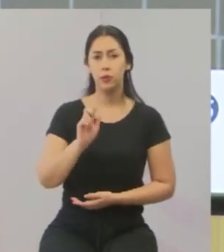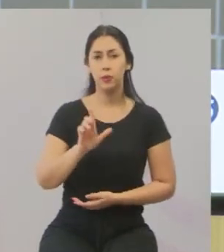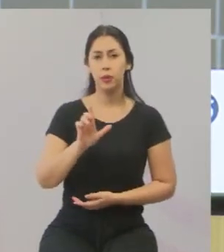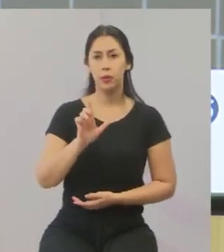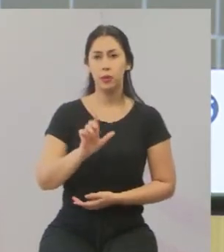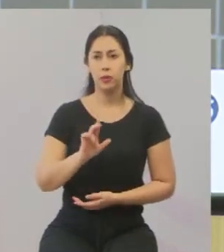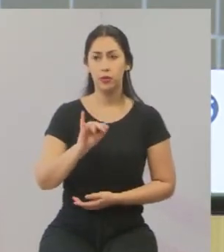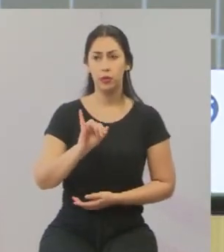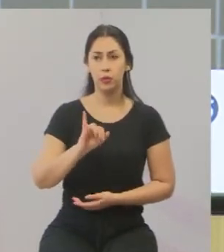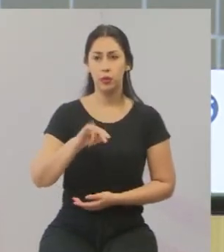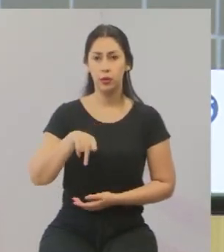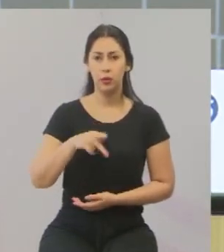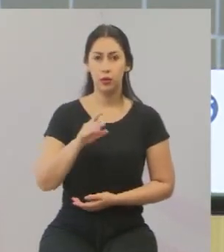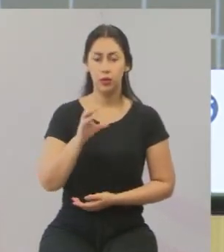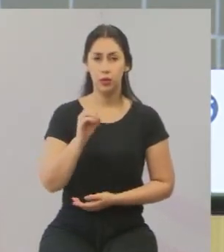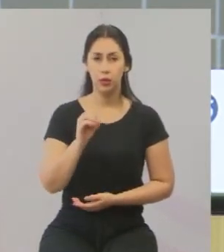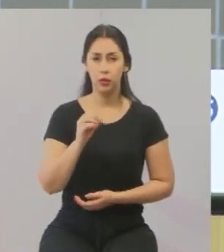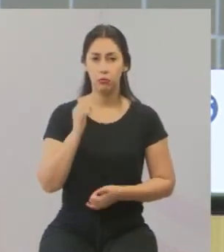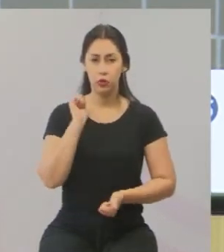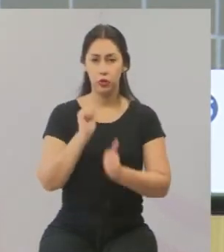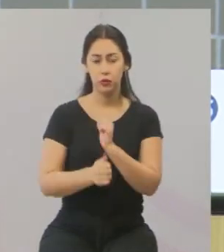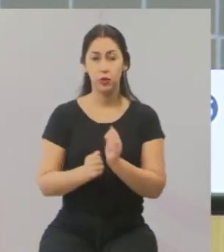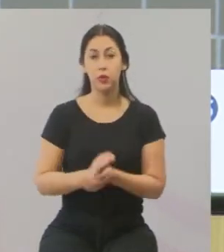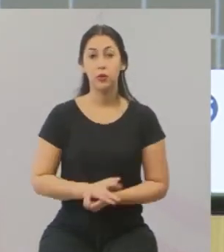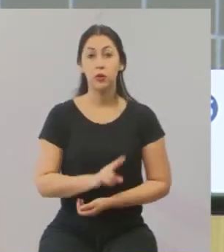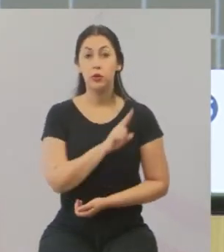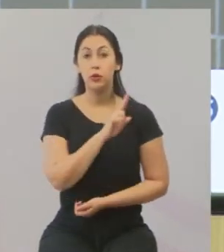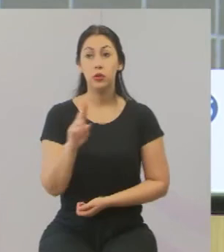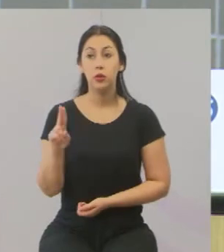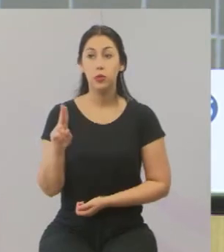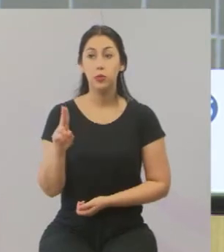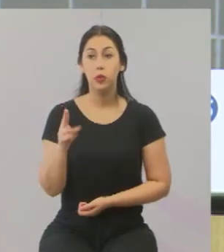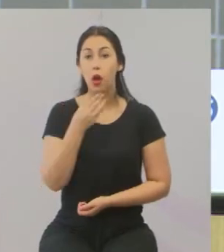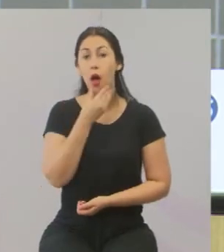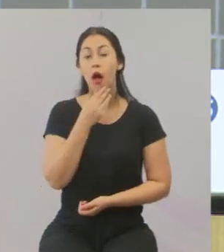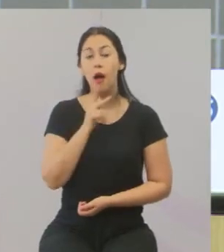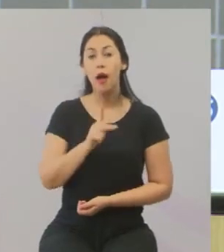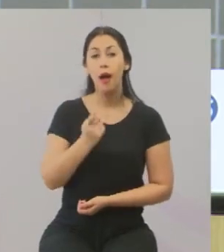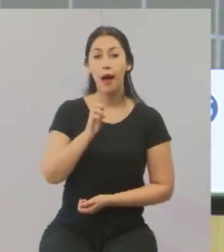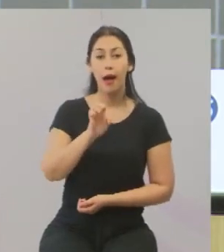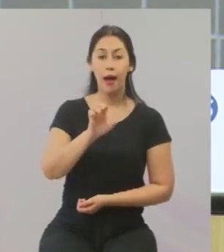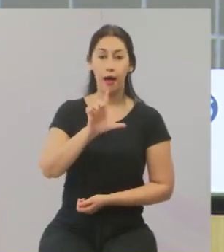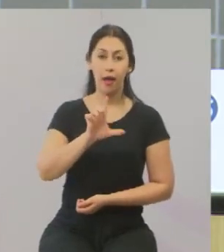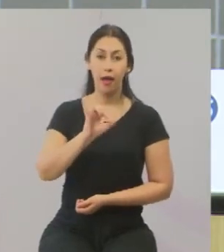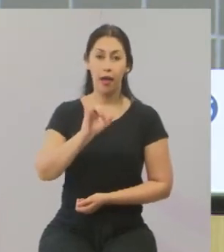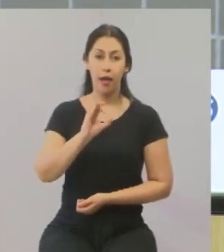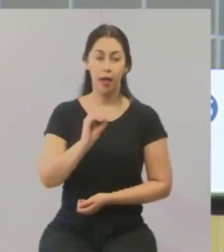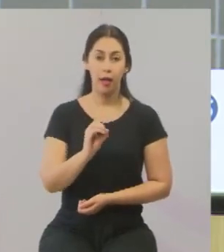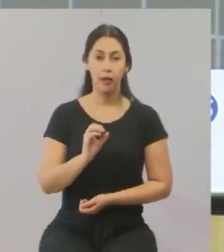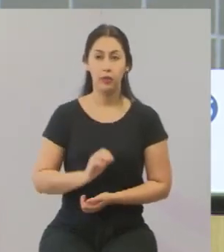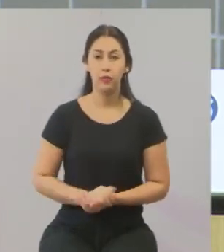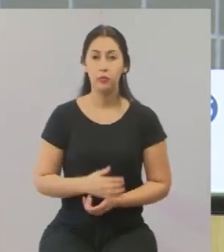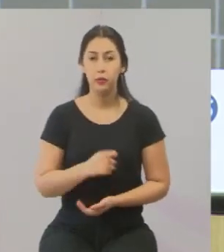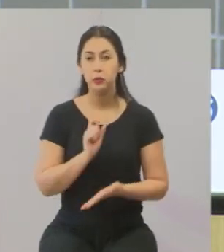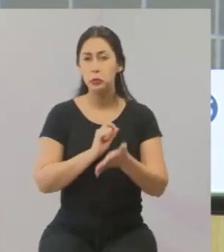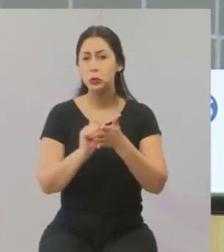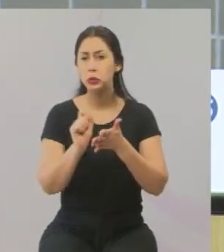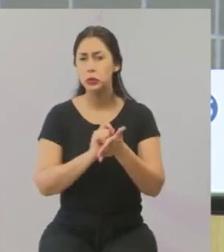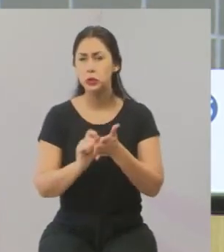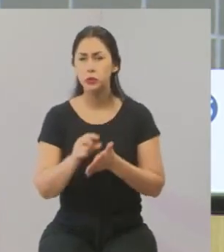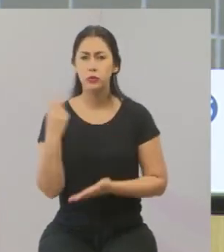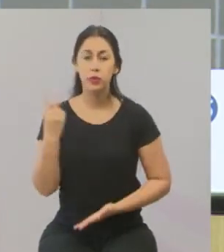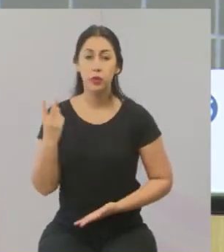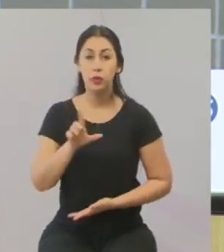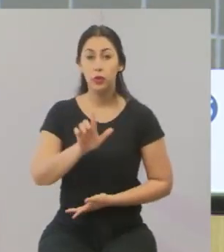Esporte. Votos de pesar de Hélio Joaquim Leandro, formulado pelo